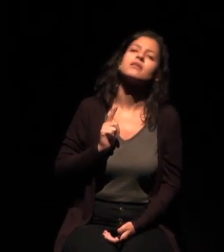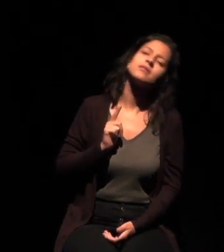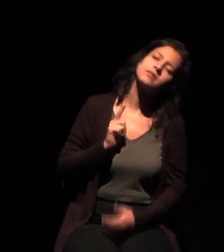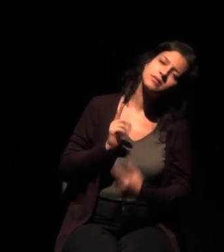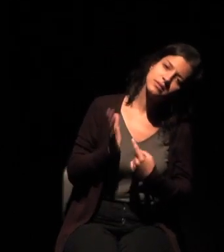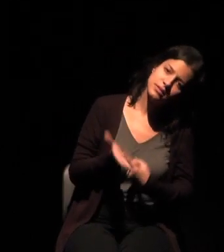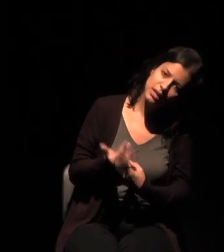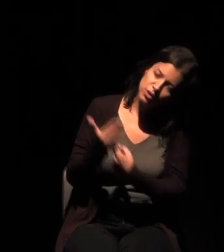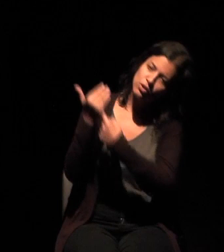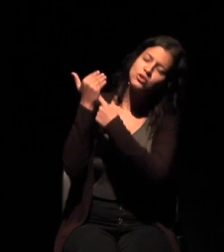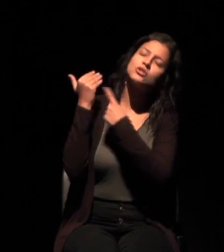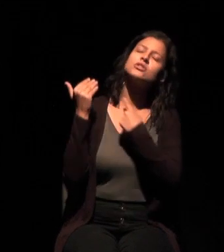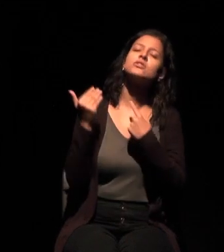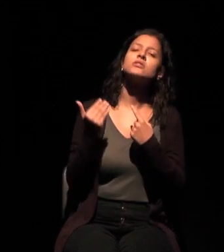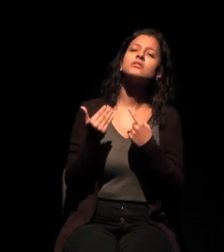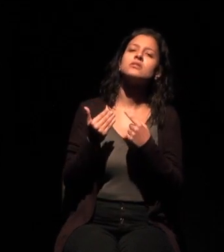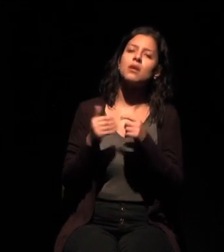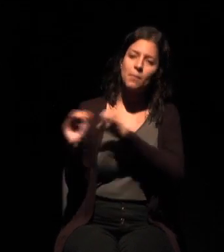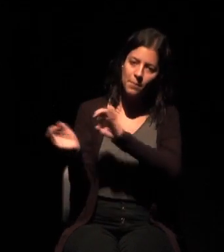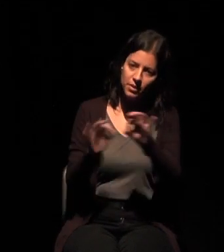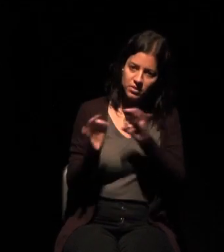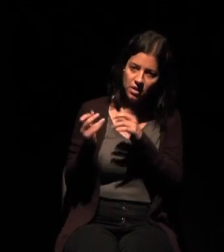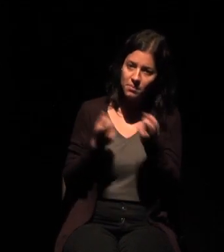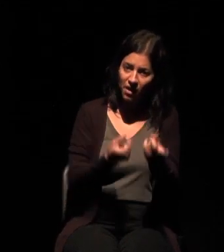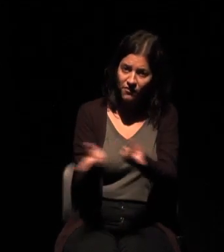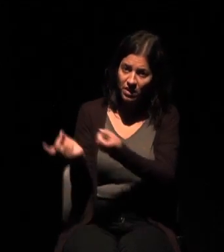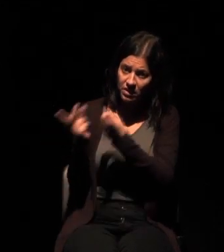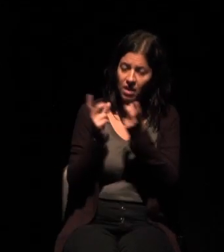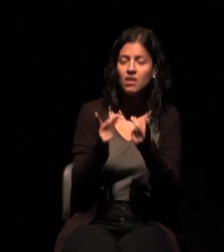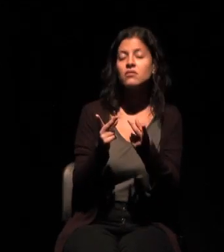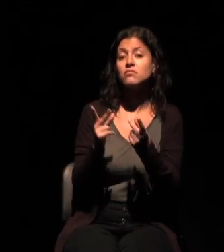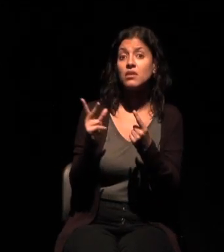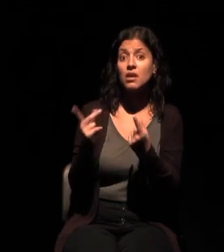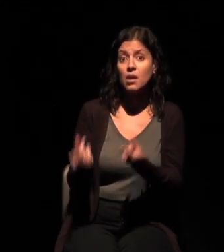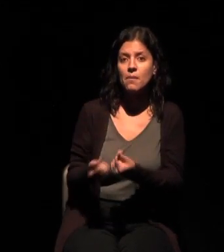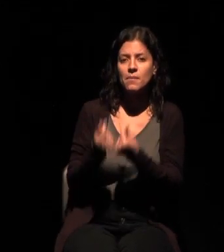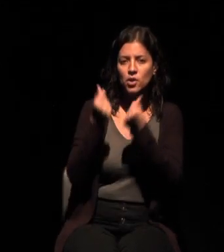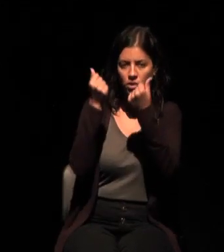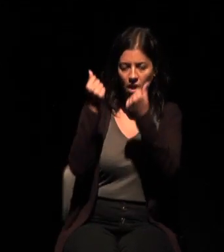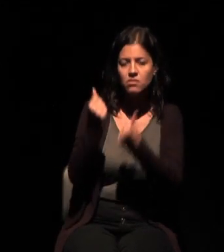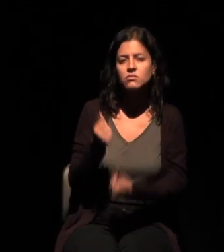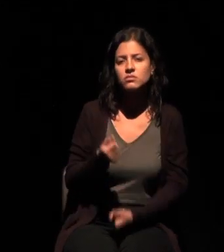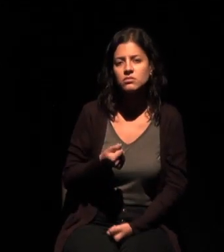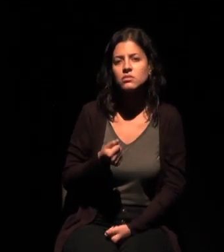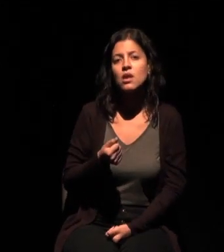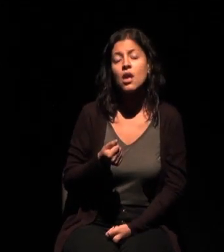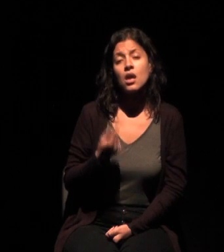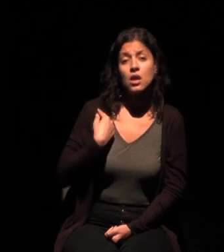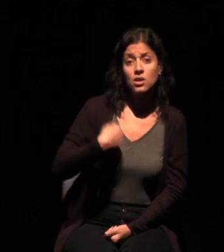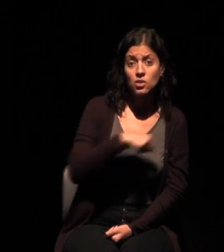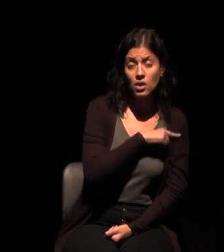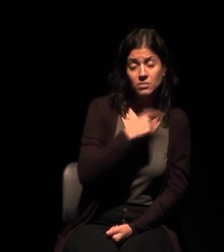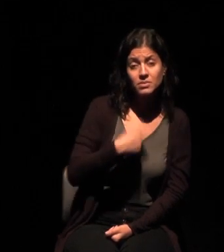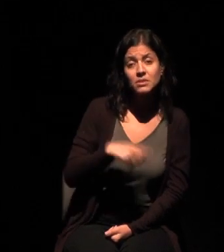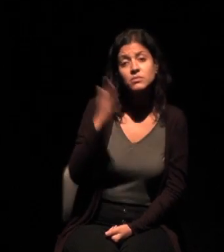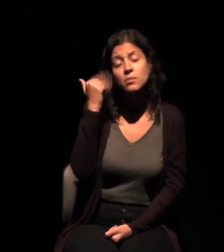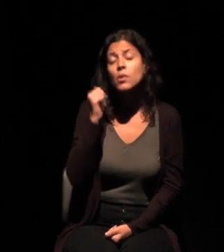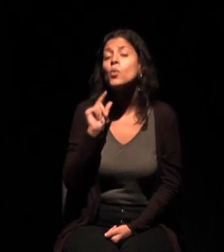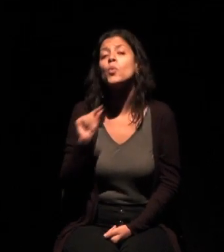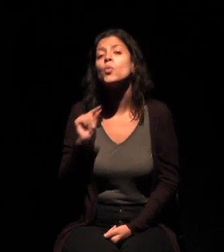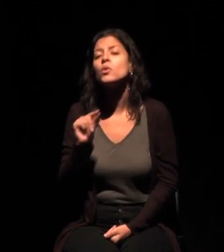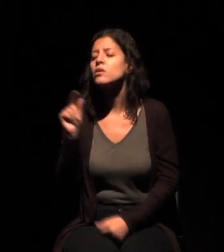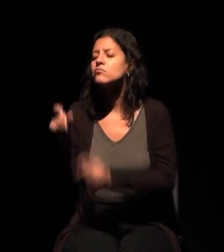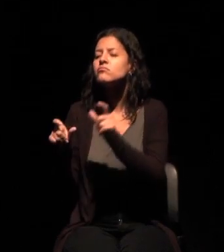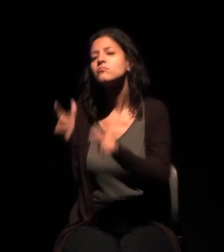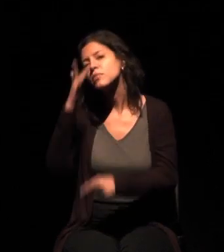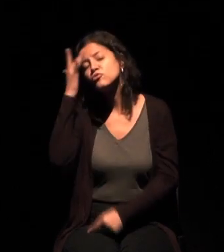que vêm com intenção de desenvolver um projeto para vender e ficar milionários e é válida mesmo nós só temos que perceber o que o empreendedor quer